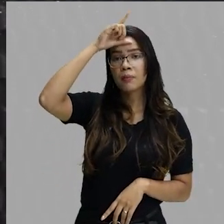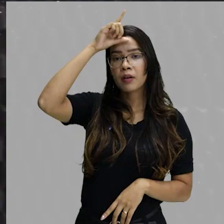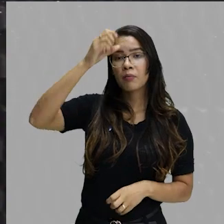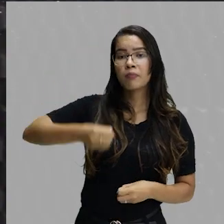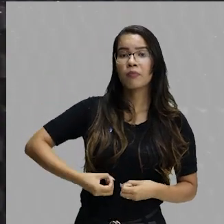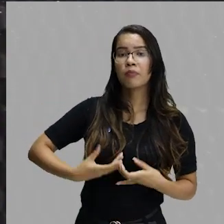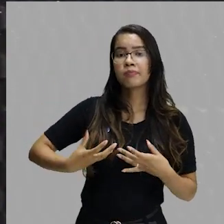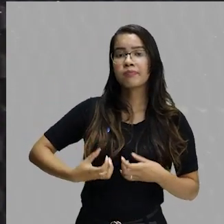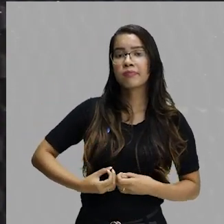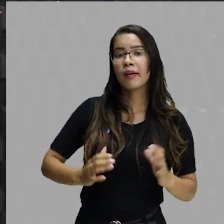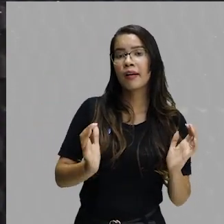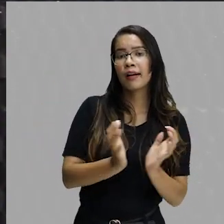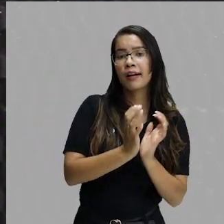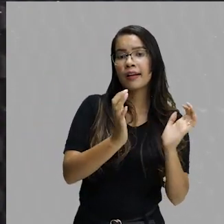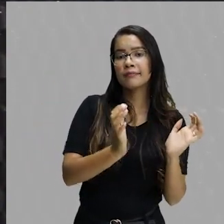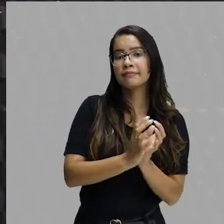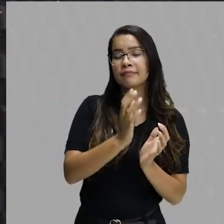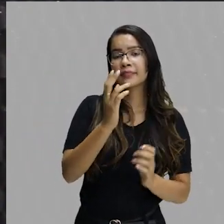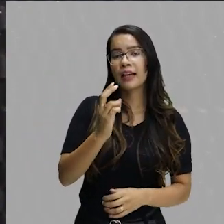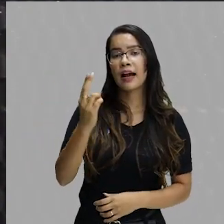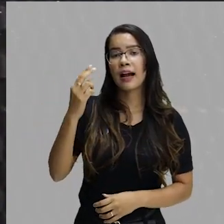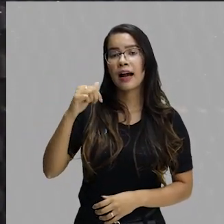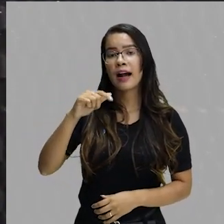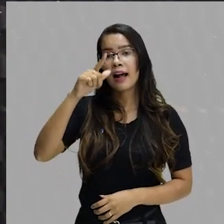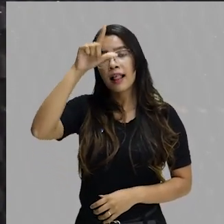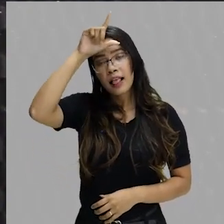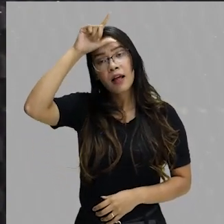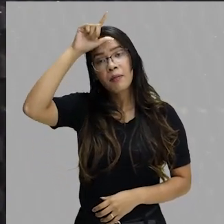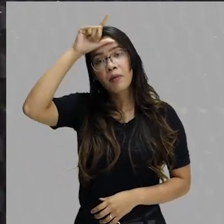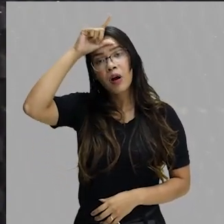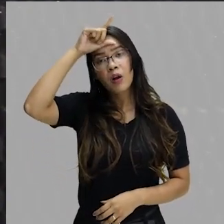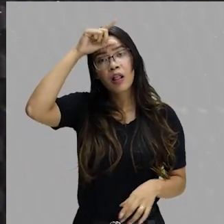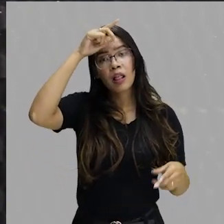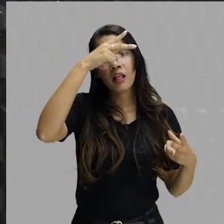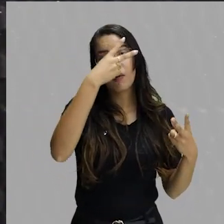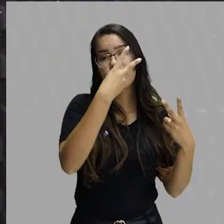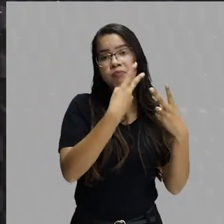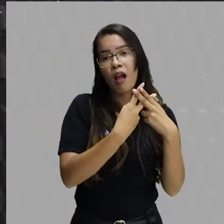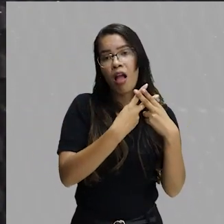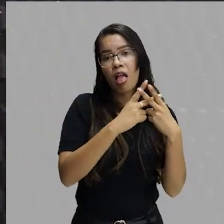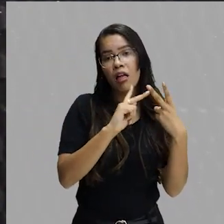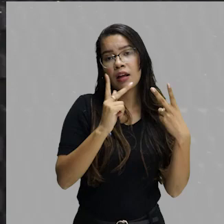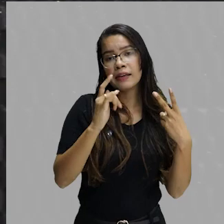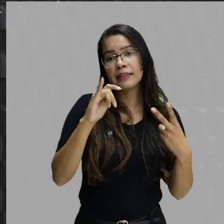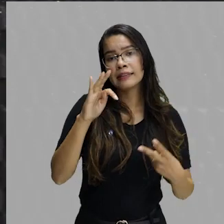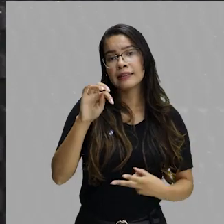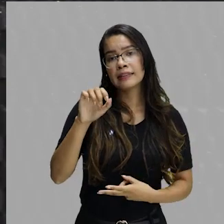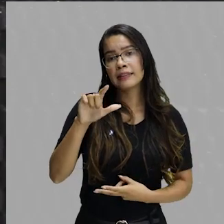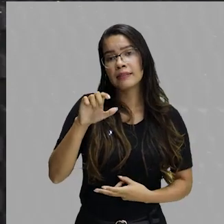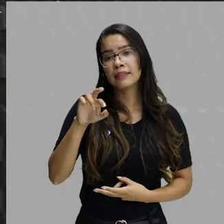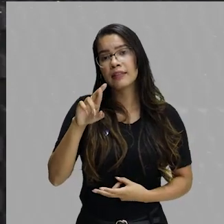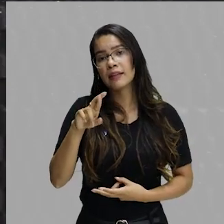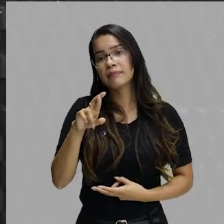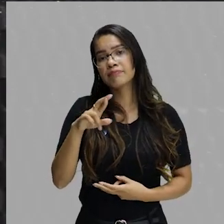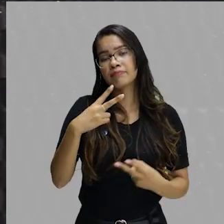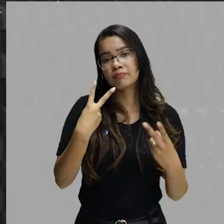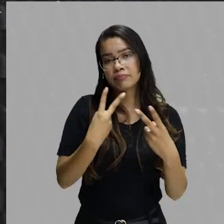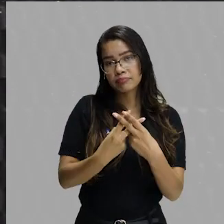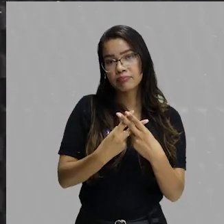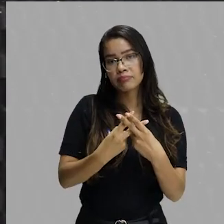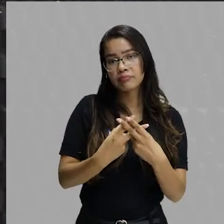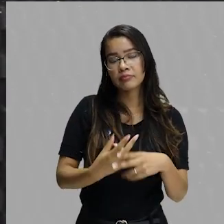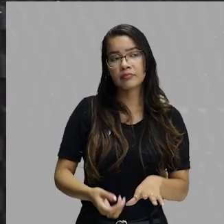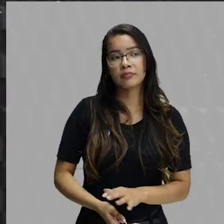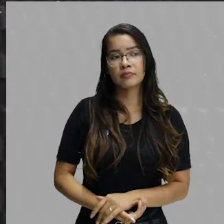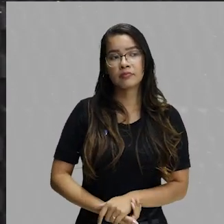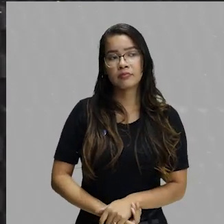que inclusive levou Hitler para a prisão, uma prisão especial, onde lá ele teria escrito o livro Mein Kampf, considerado a